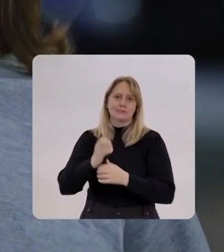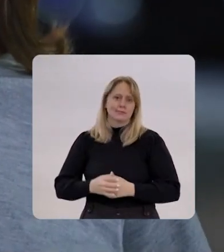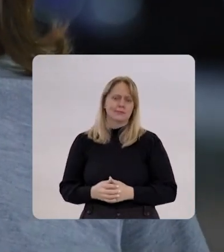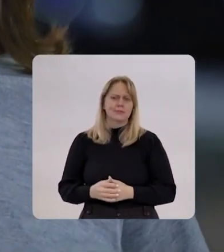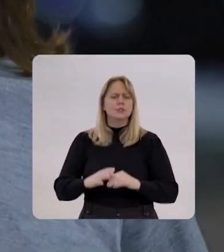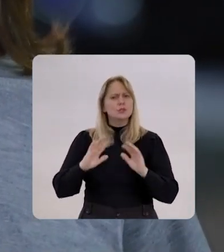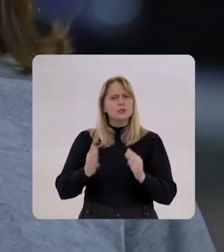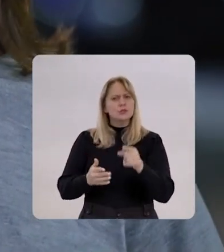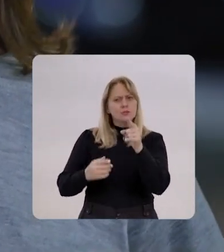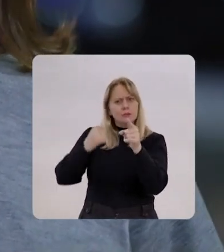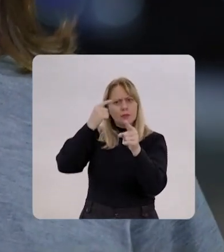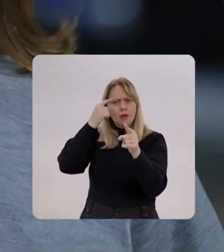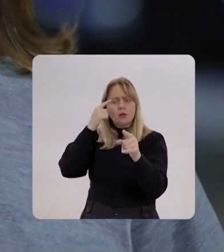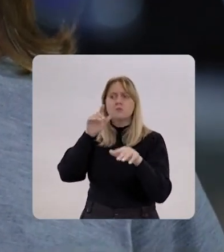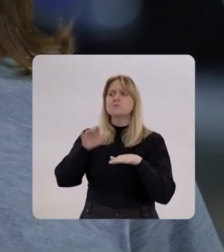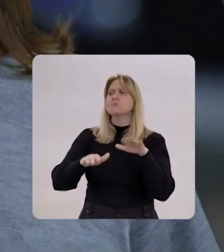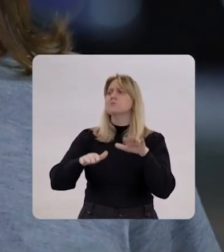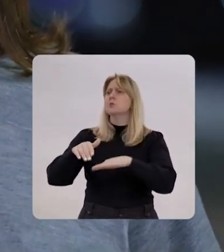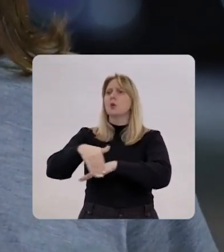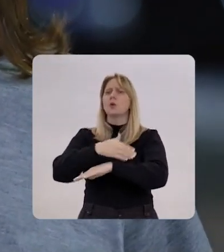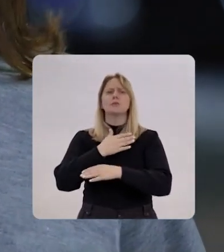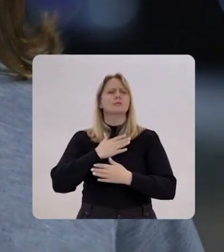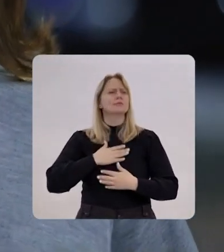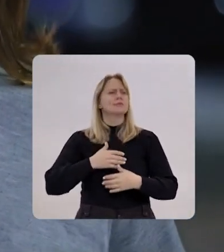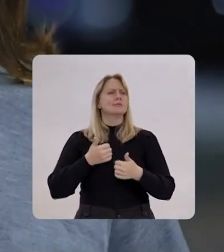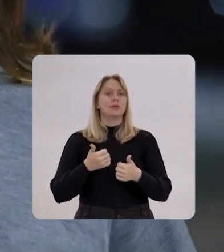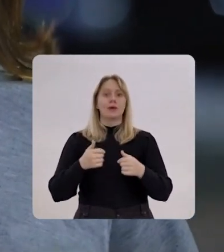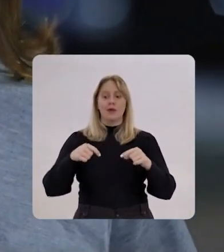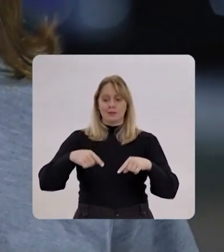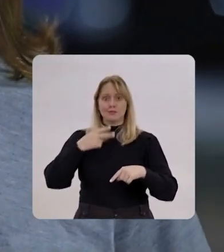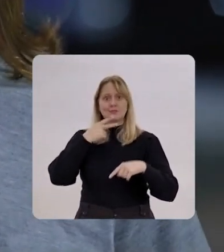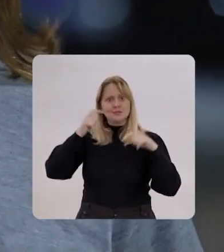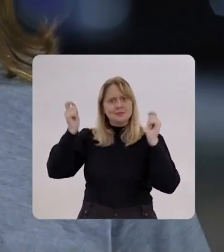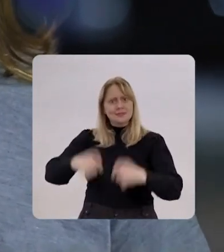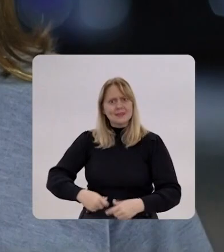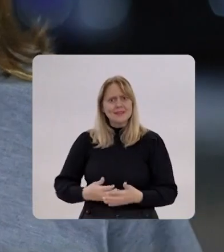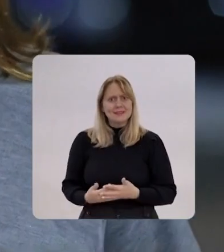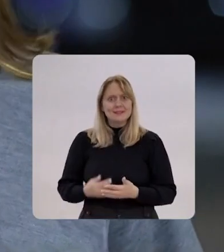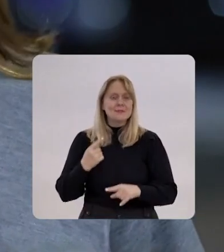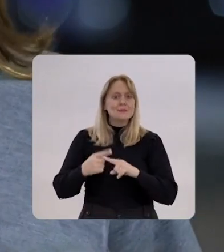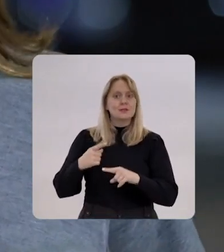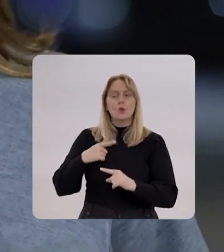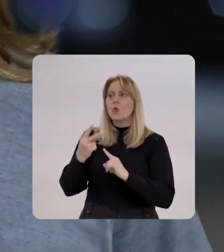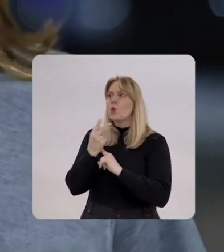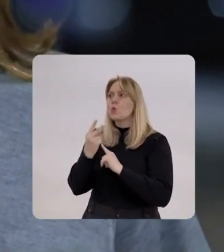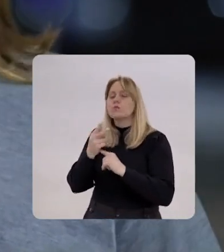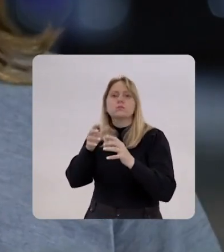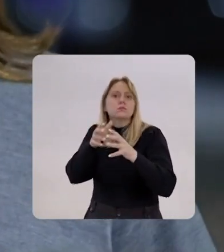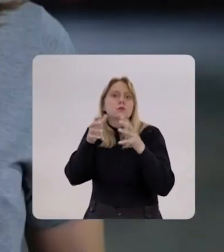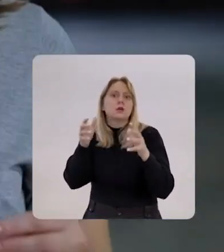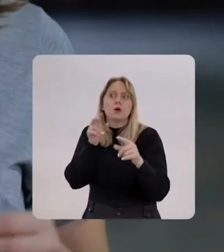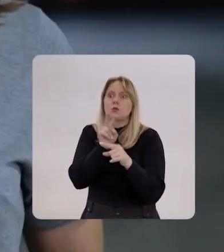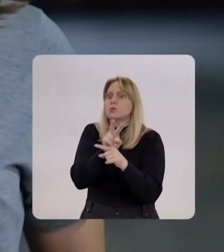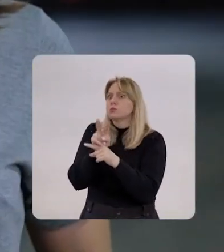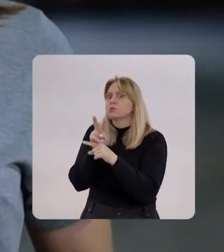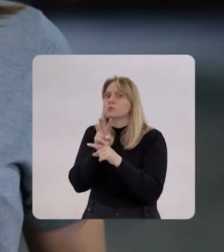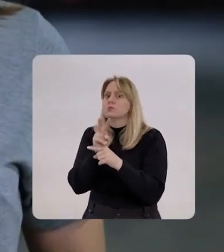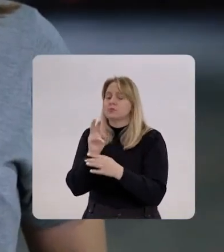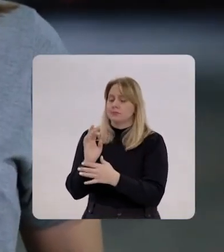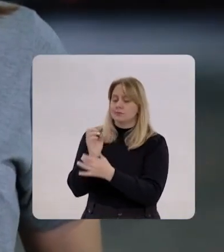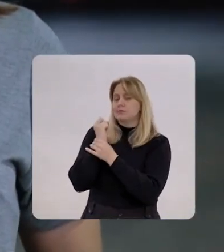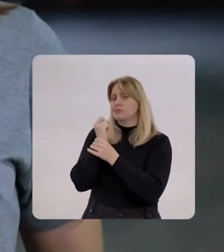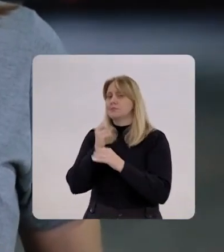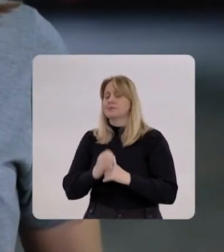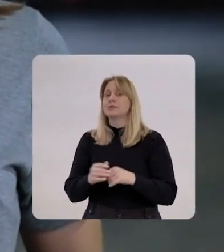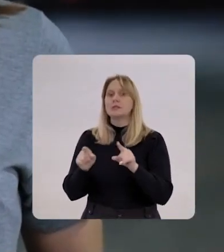pensou poder andar nas ruas com tranquilidade? Aqui em Santa Cruz é possível, porque existe um cuidado muito grande com a segurança pública. Em seus 4 anos